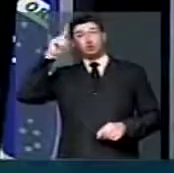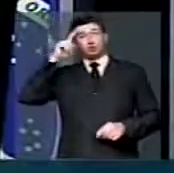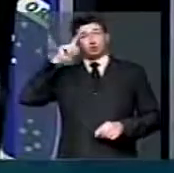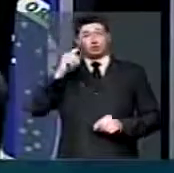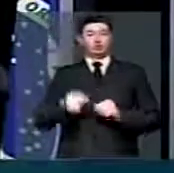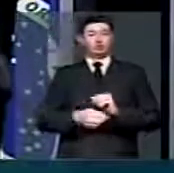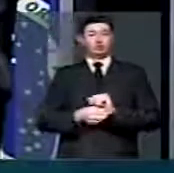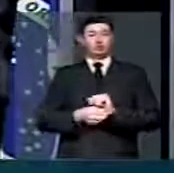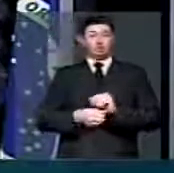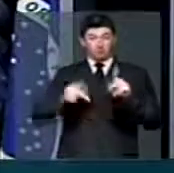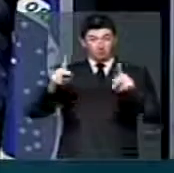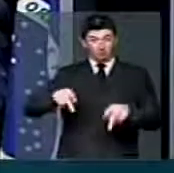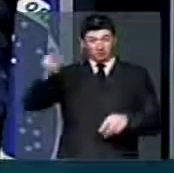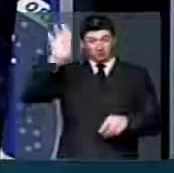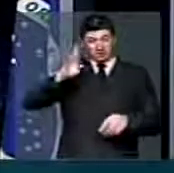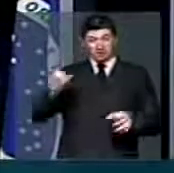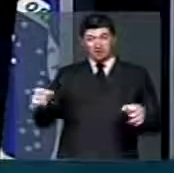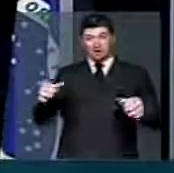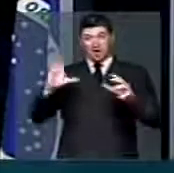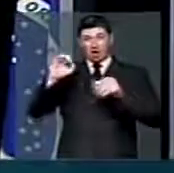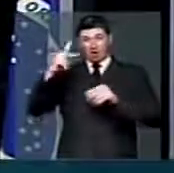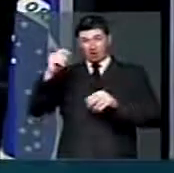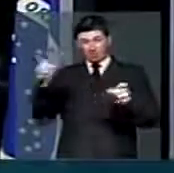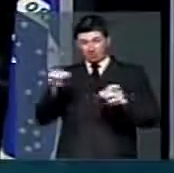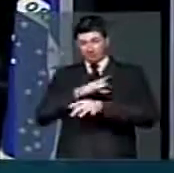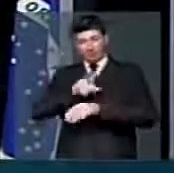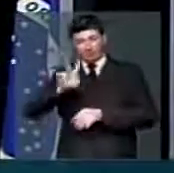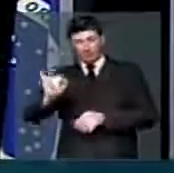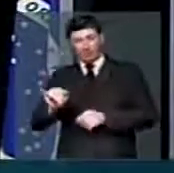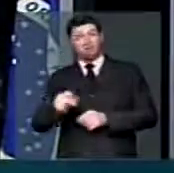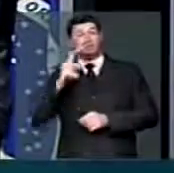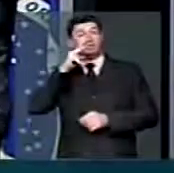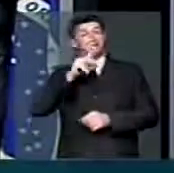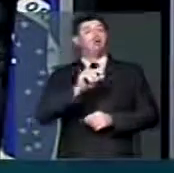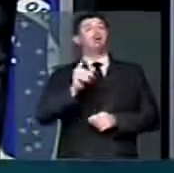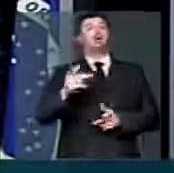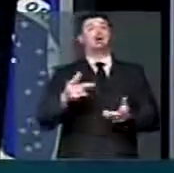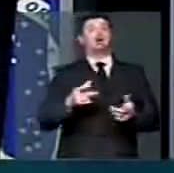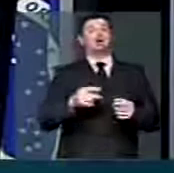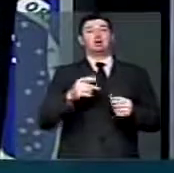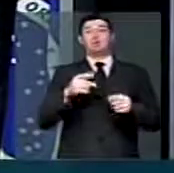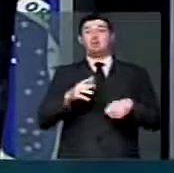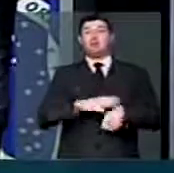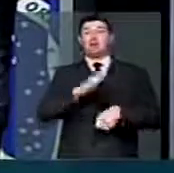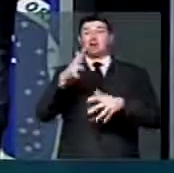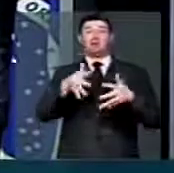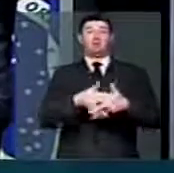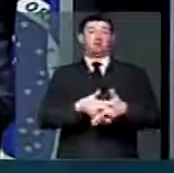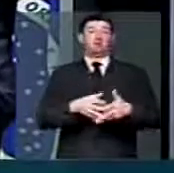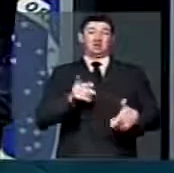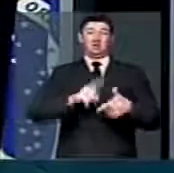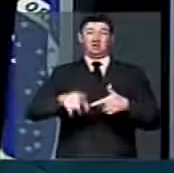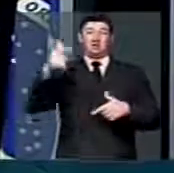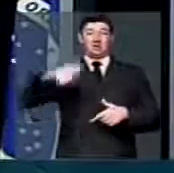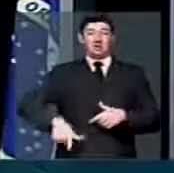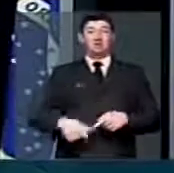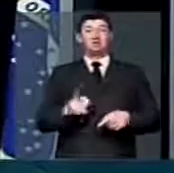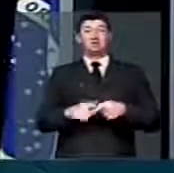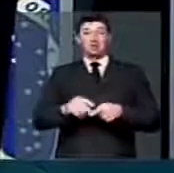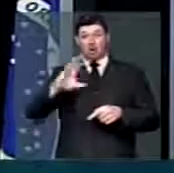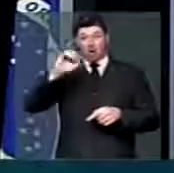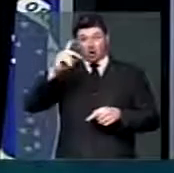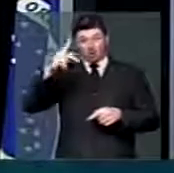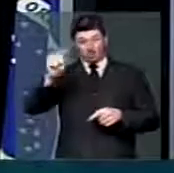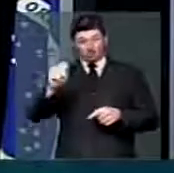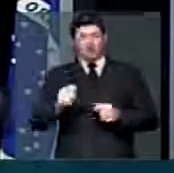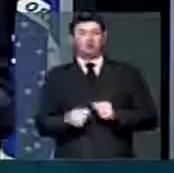brasileiros vão terminar essa Copa e vão ver que as coisas ficaram até mais complicadas. Porque talvez depois dessa